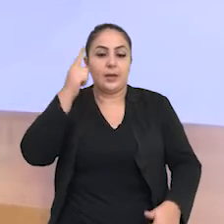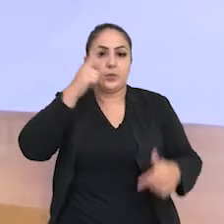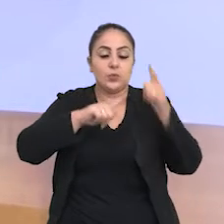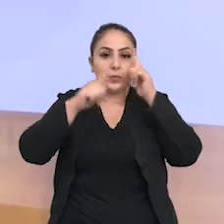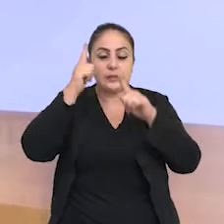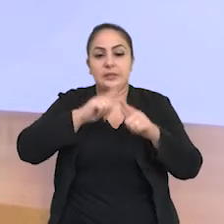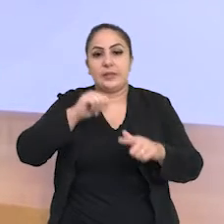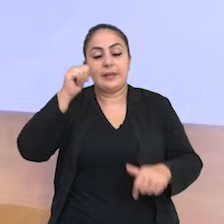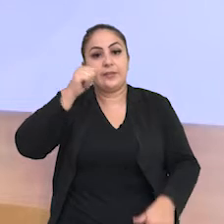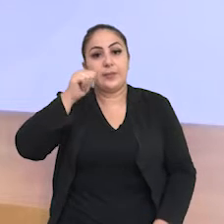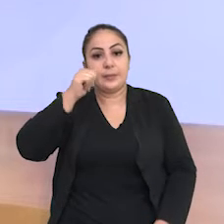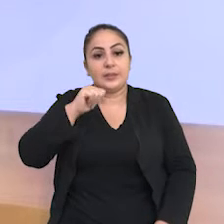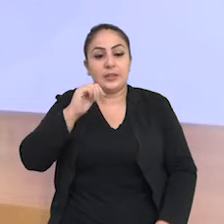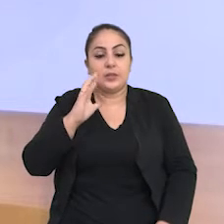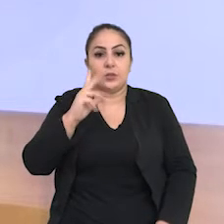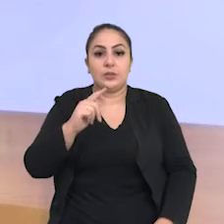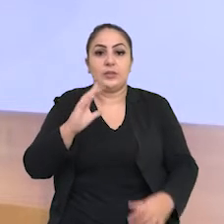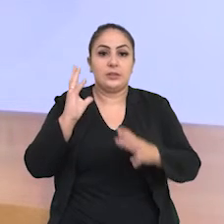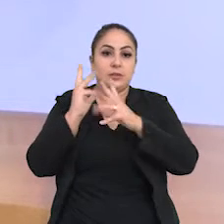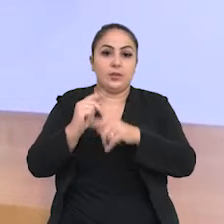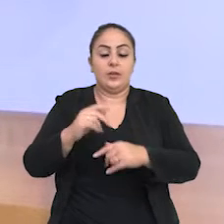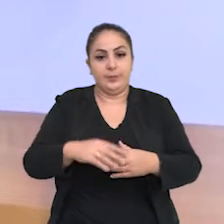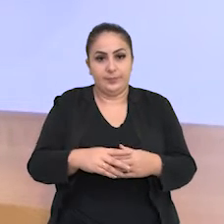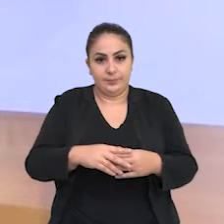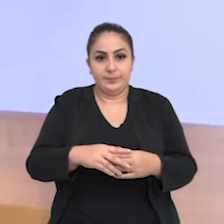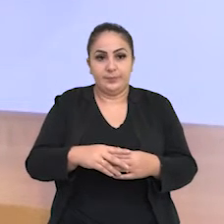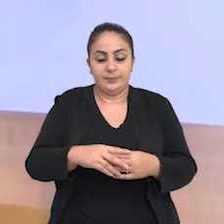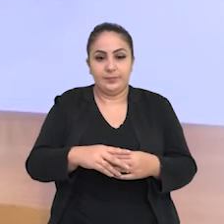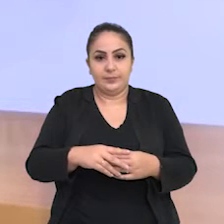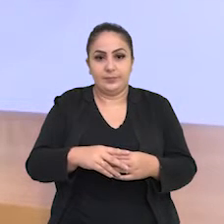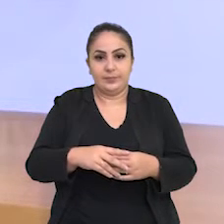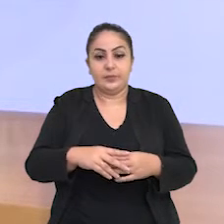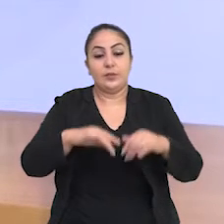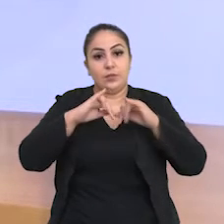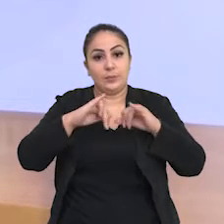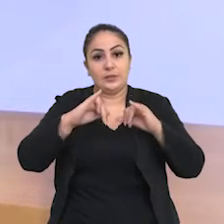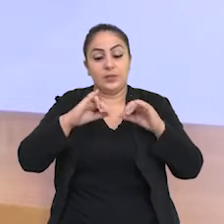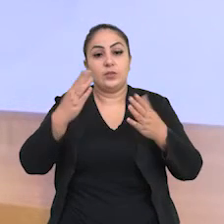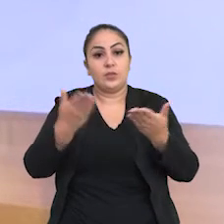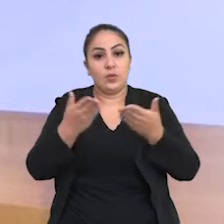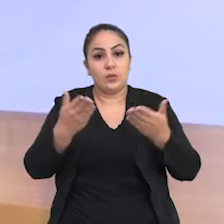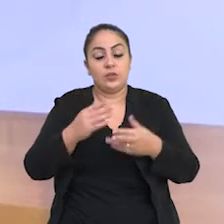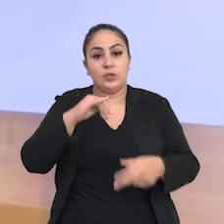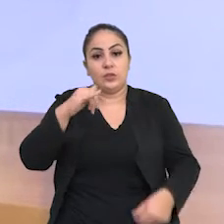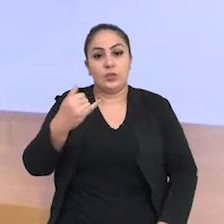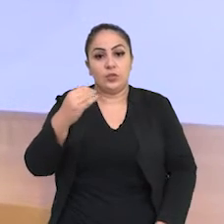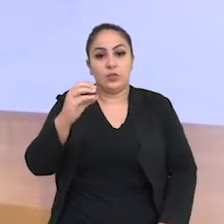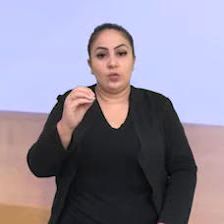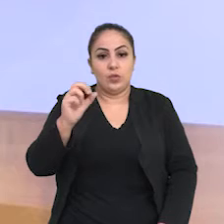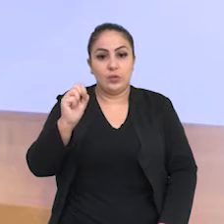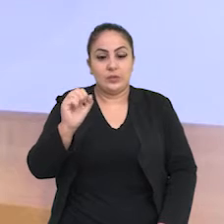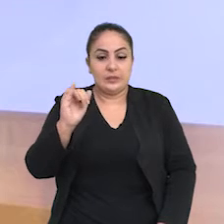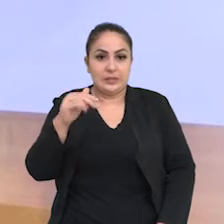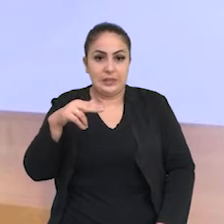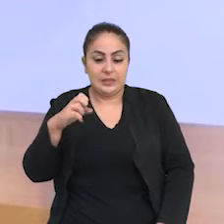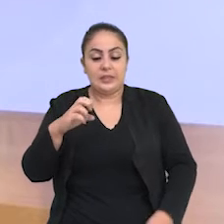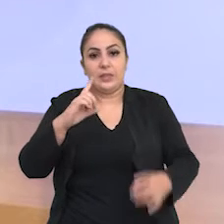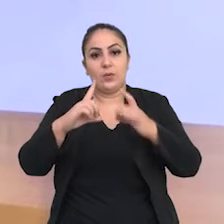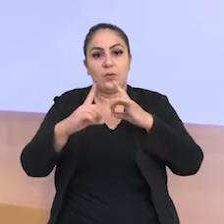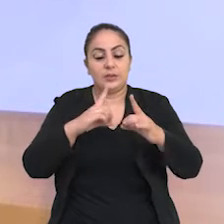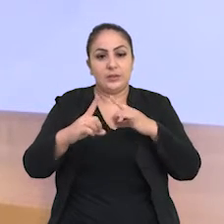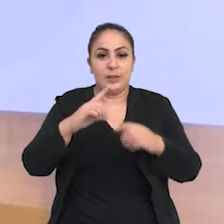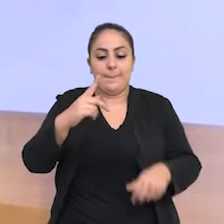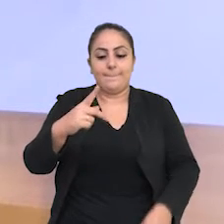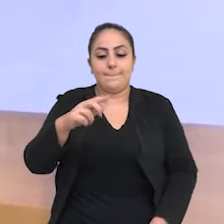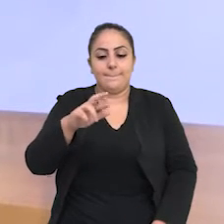as conquistas femininas ao longo da história. Na edição de hoje, Josiane Petri Faria, que coordena